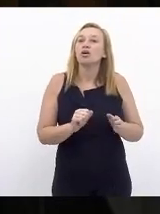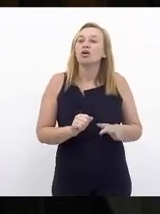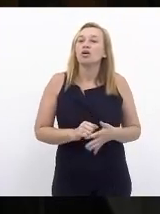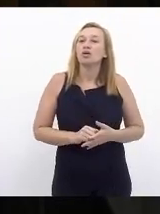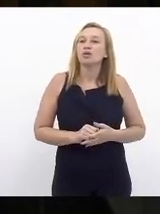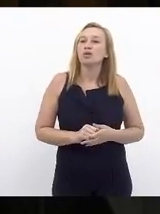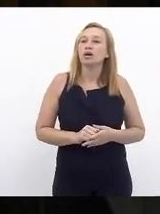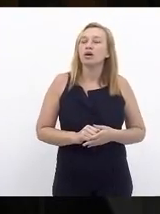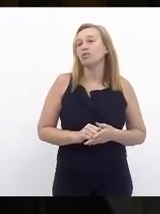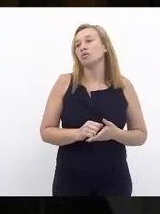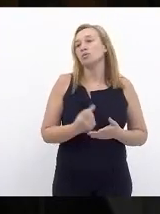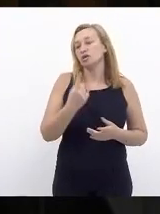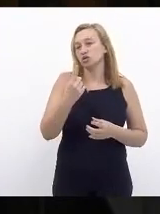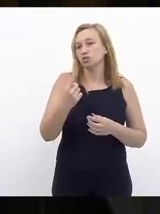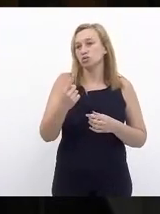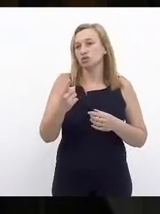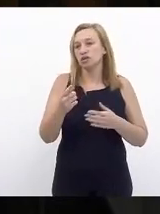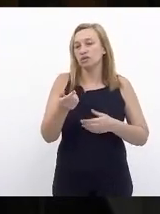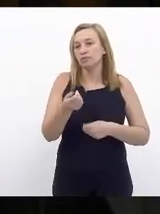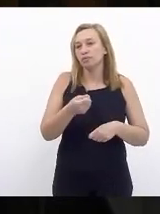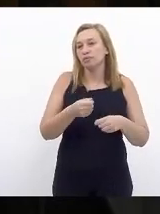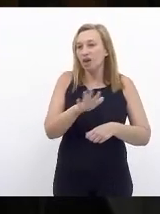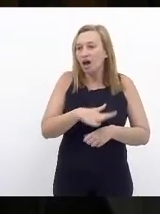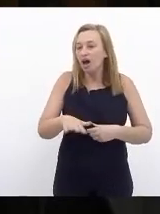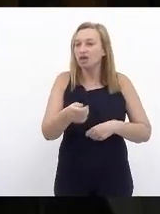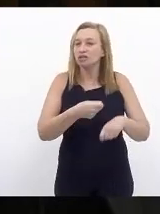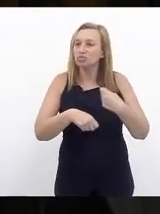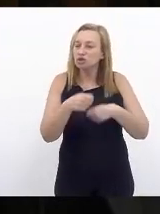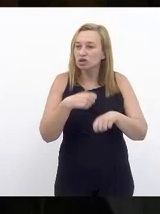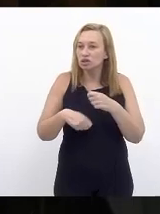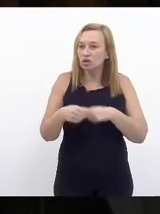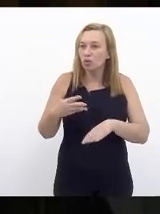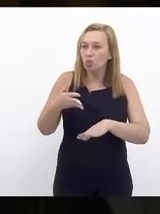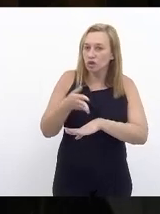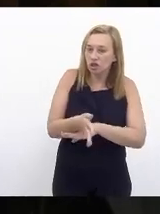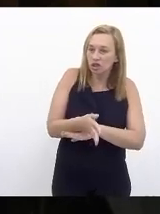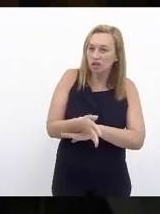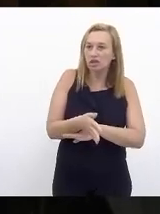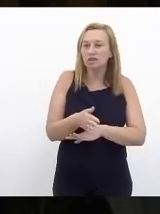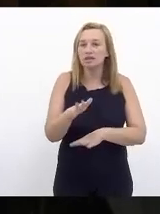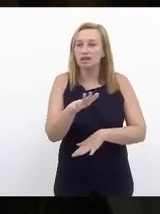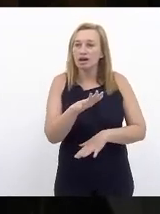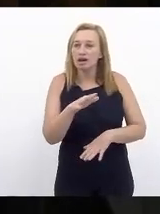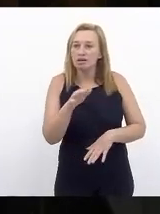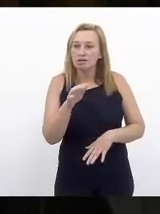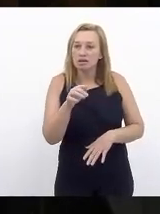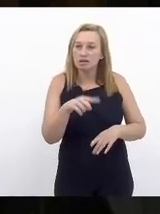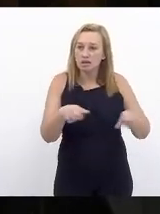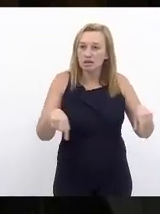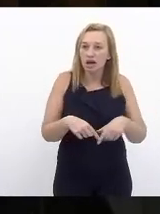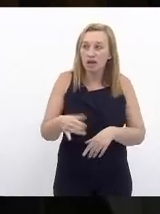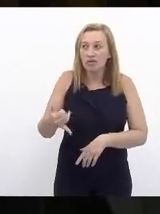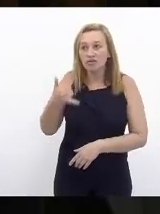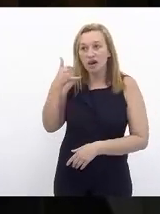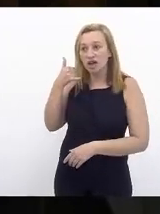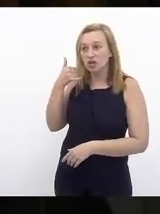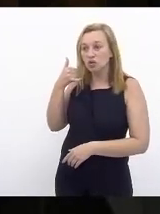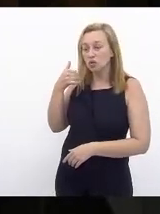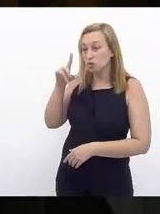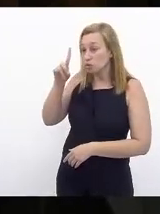nos atendendo. Eu entrei na sala de administração e flagrei ela falando com ele ao